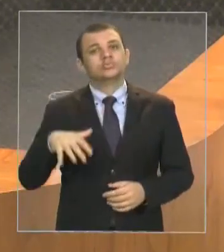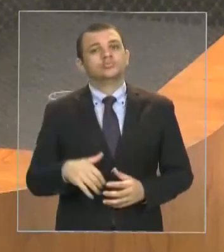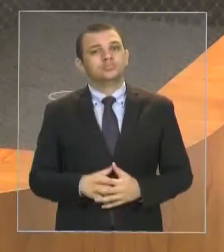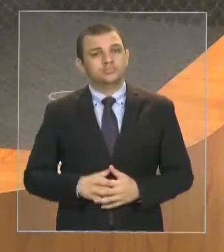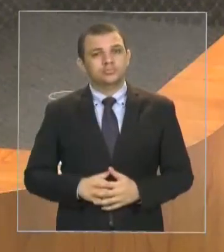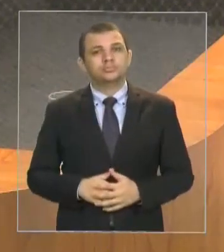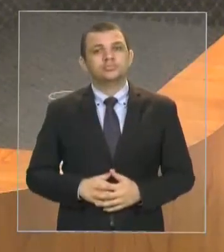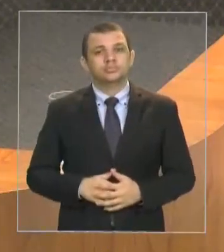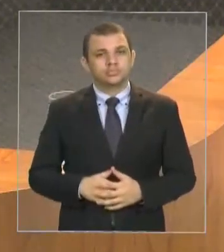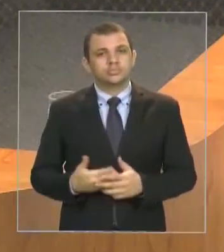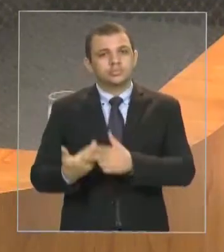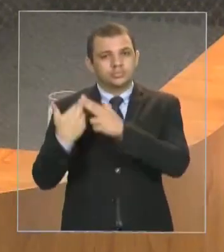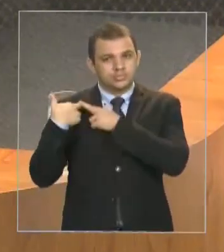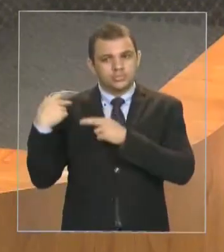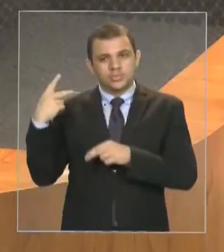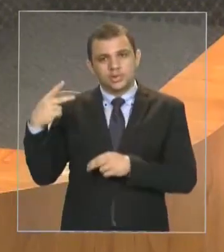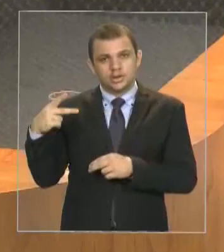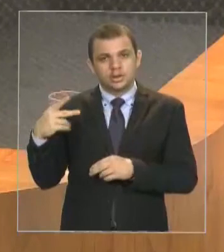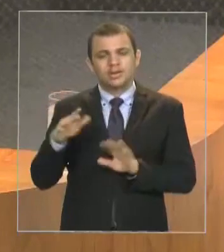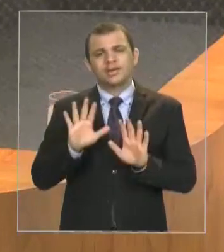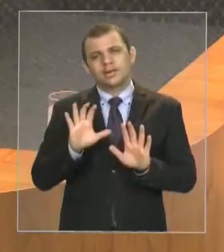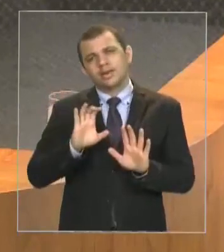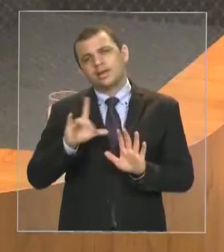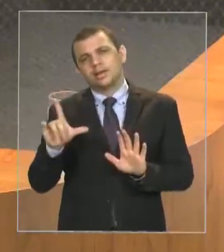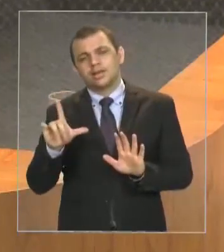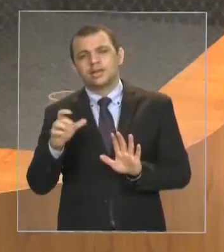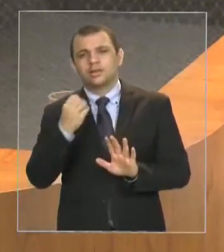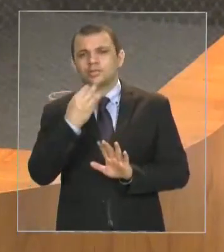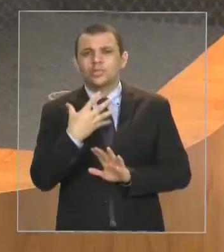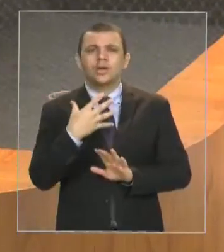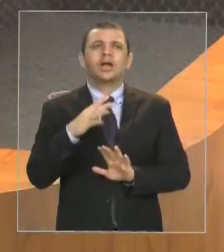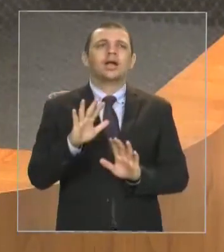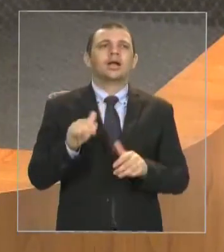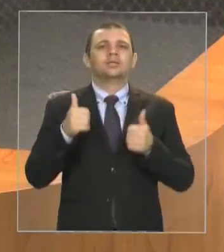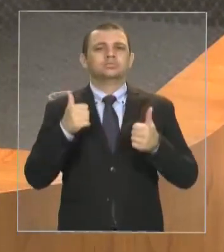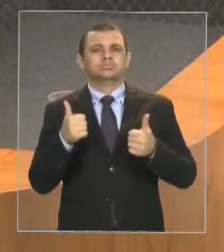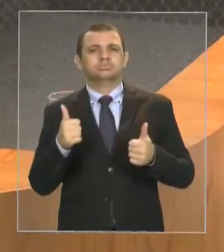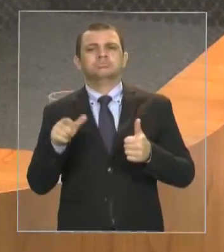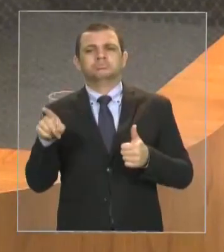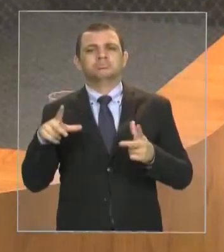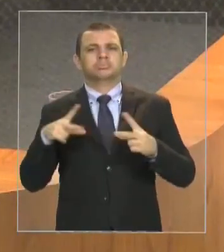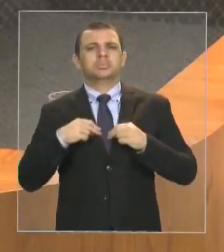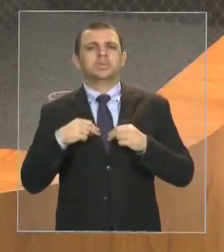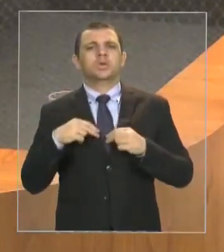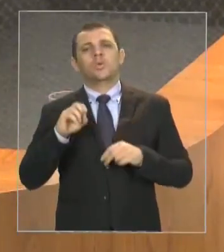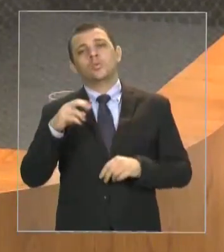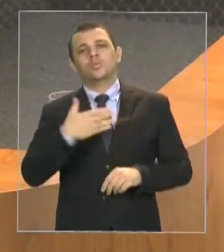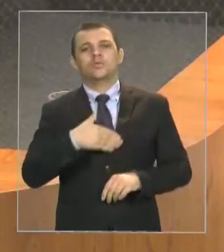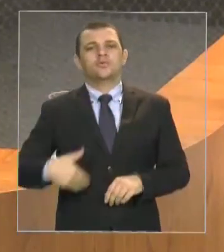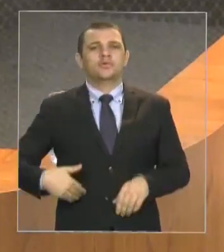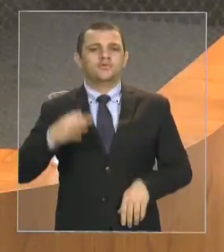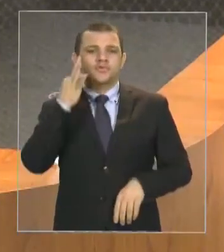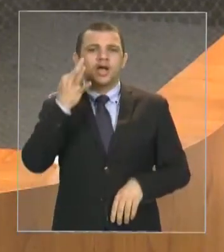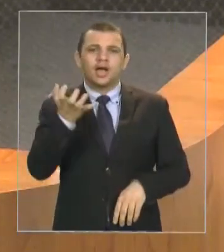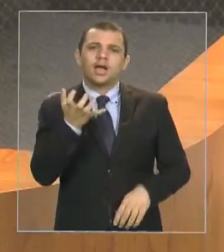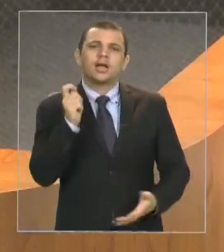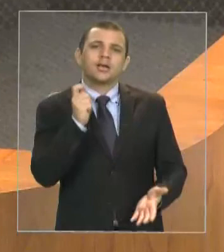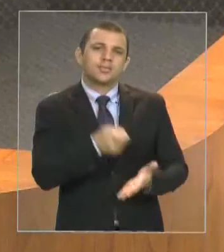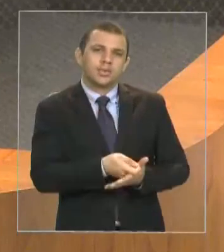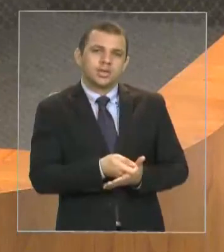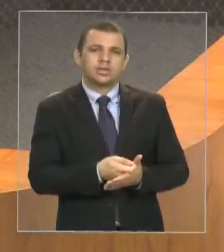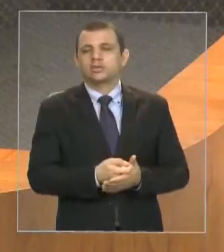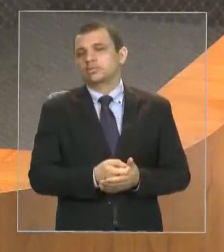Infelizmente, não é o que eles merecem, nem o que o governador Flávio Dino gostaria de pagar, de